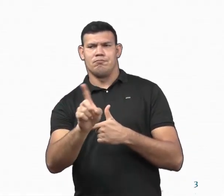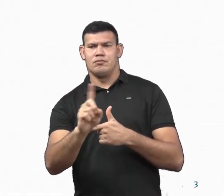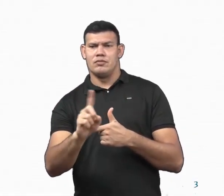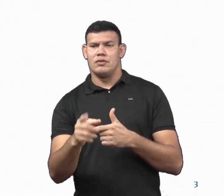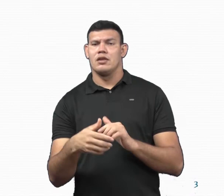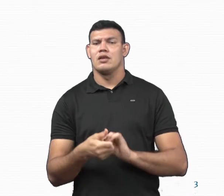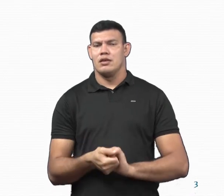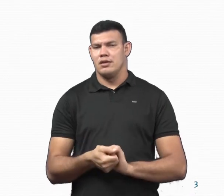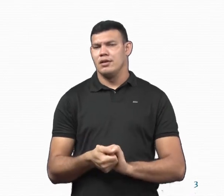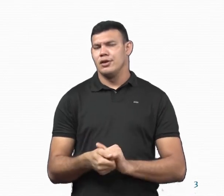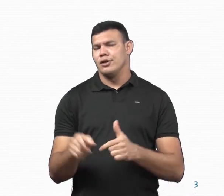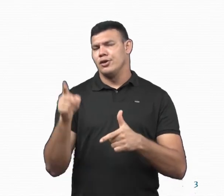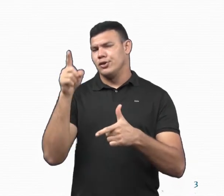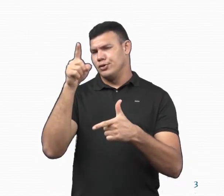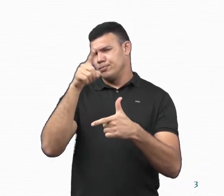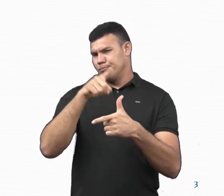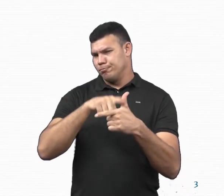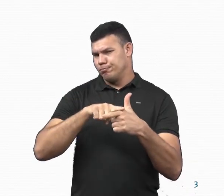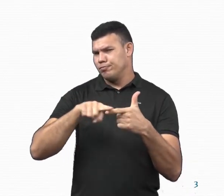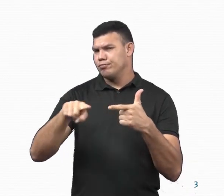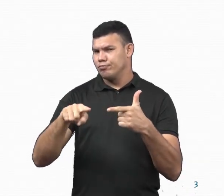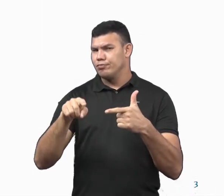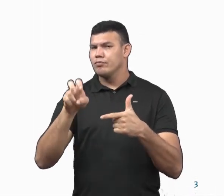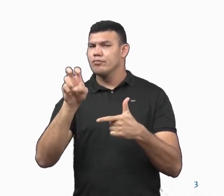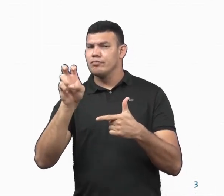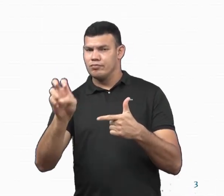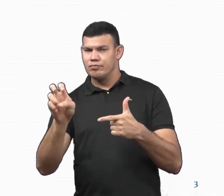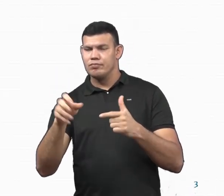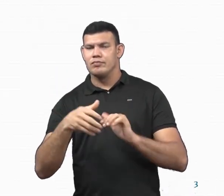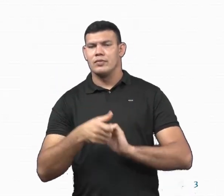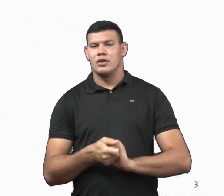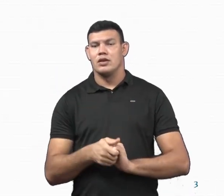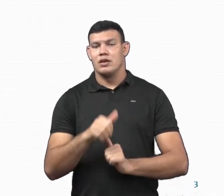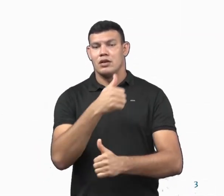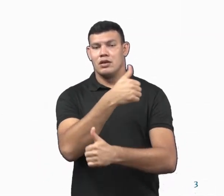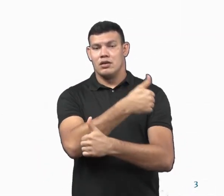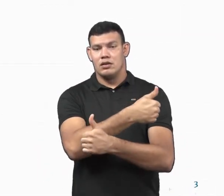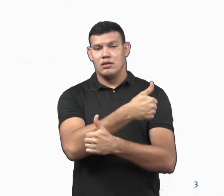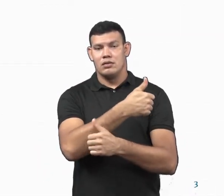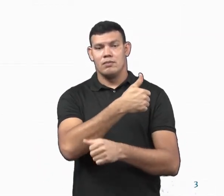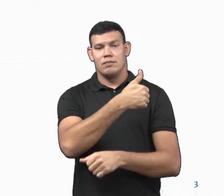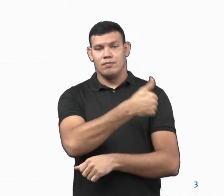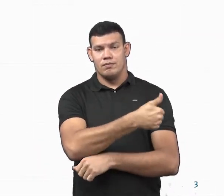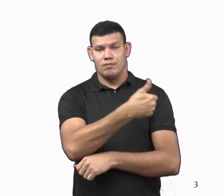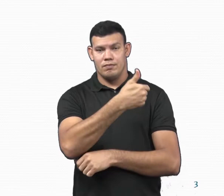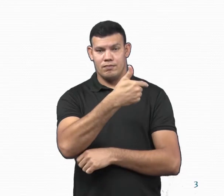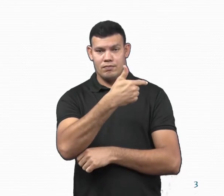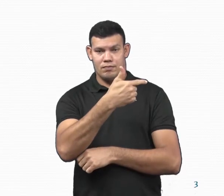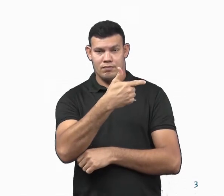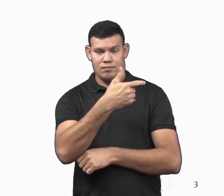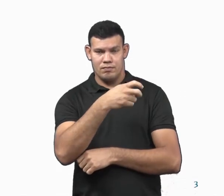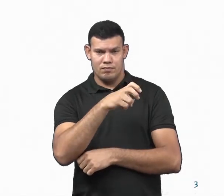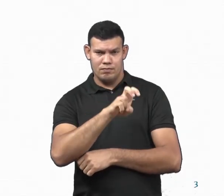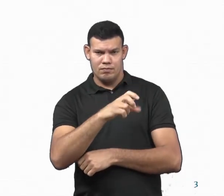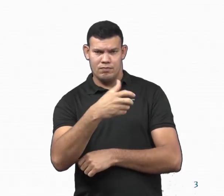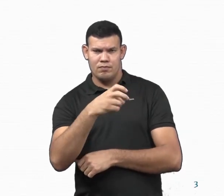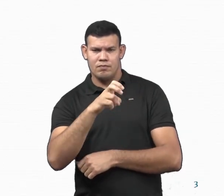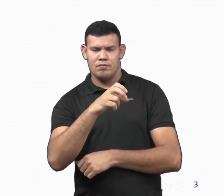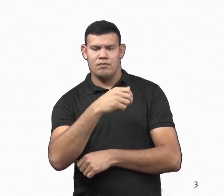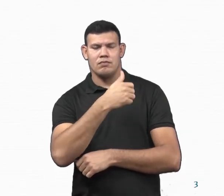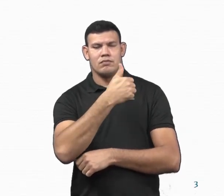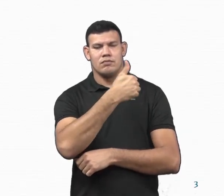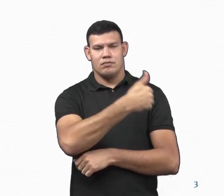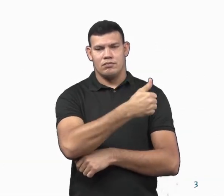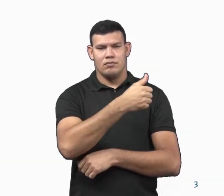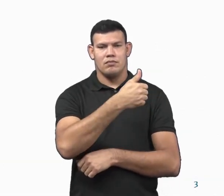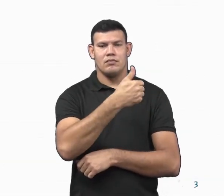para 5, que é o próximo número primo depois do 3. 125 dividido para 5 é 25. 25